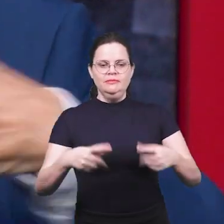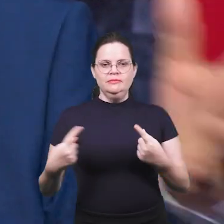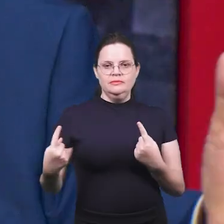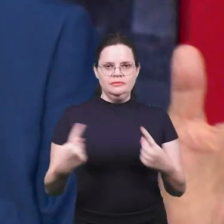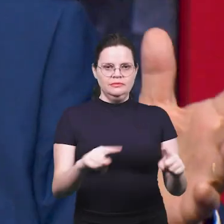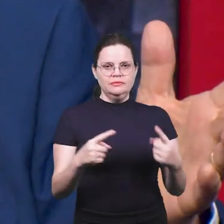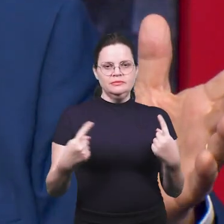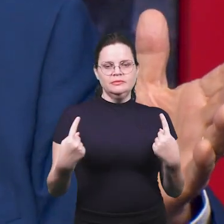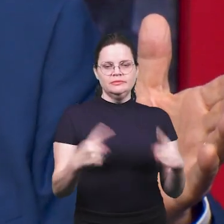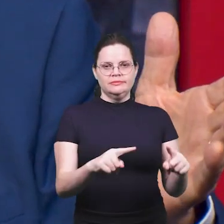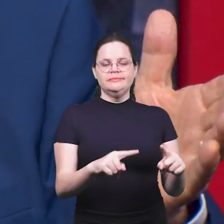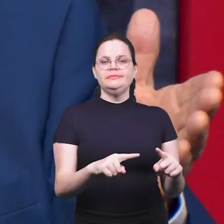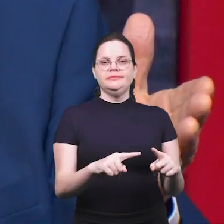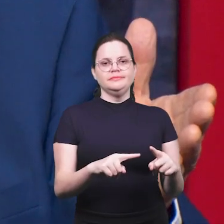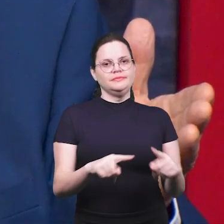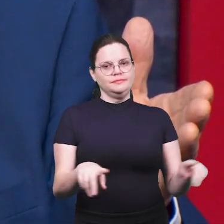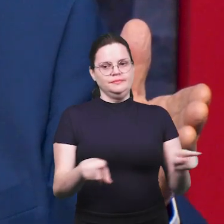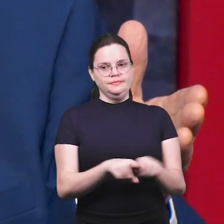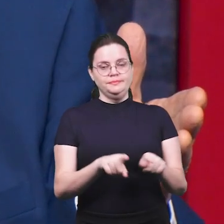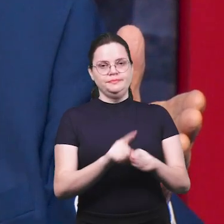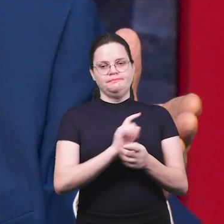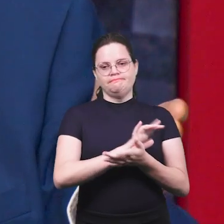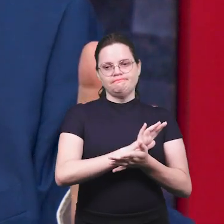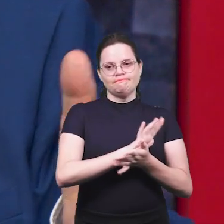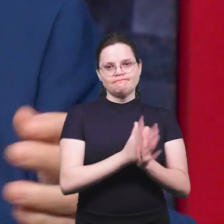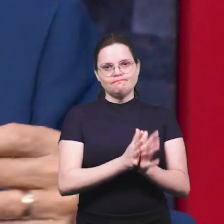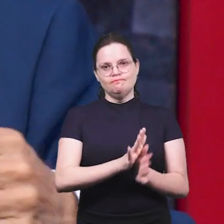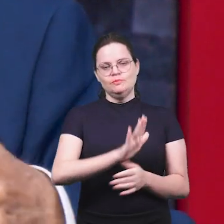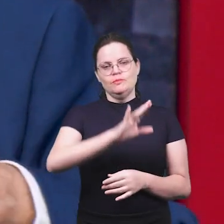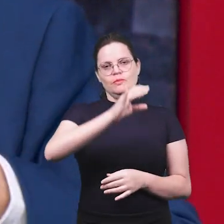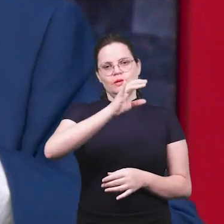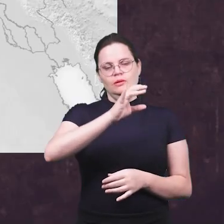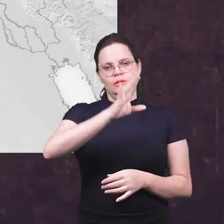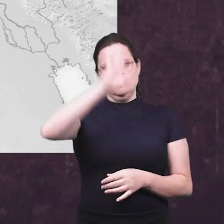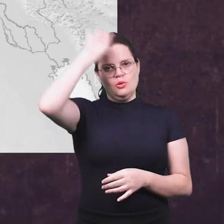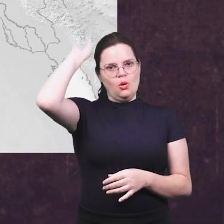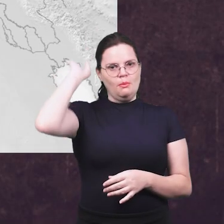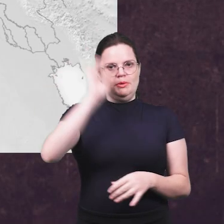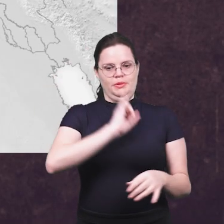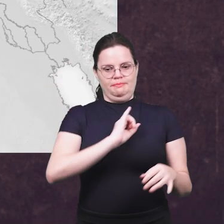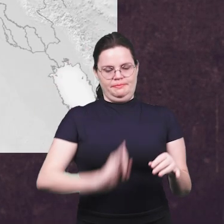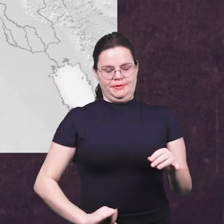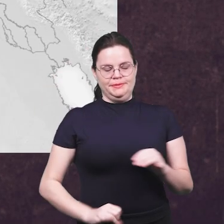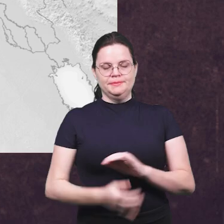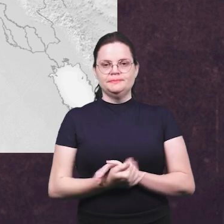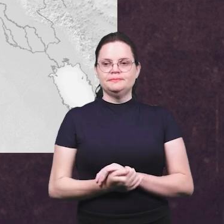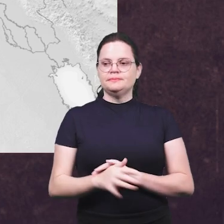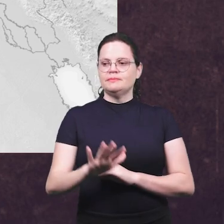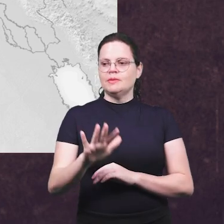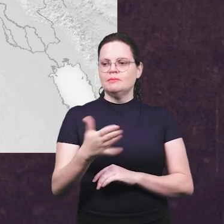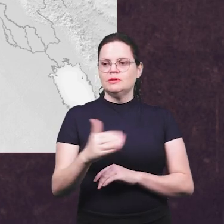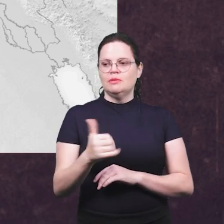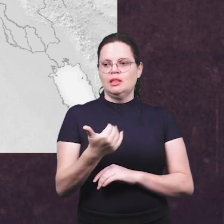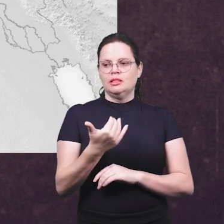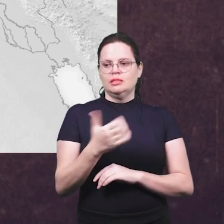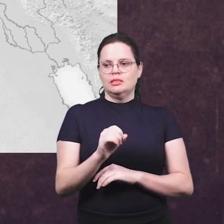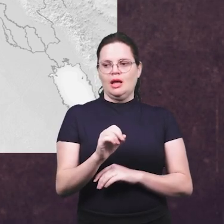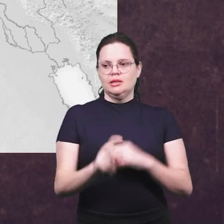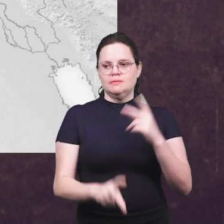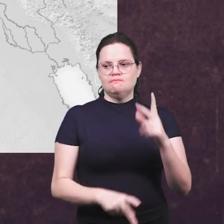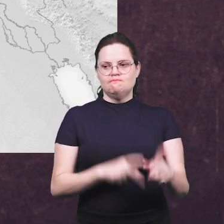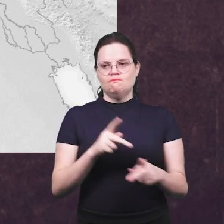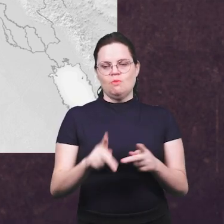atacaram e dominaram a parte ocidental do Império Romano. Então, cerca de mais de 10 povos com